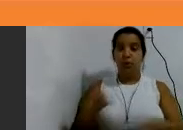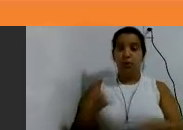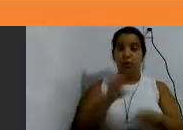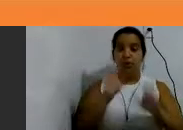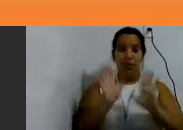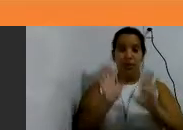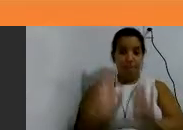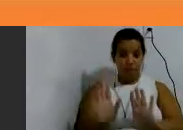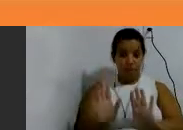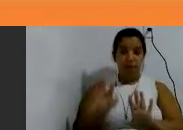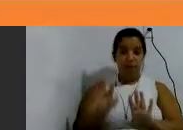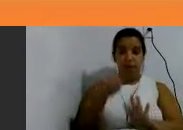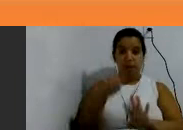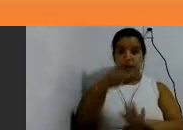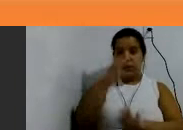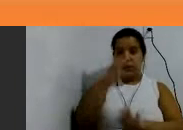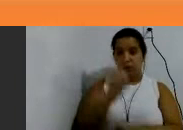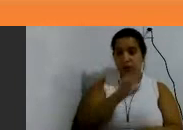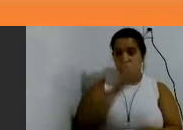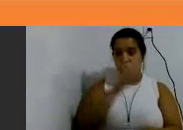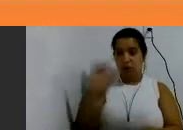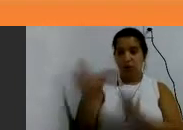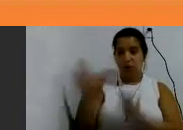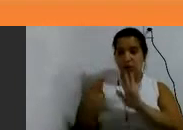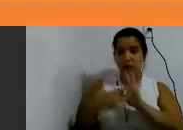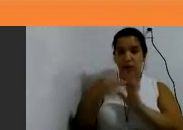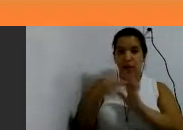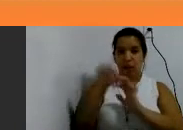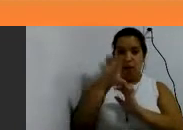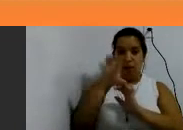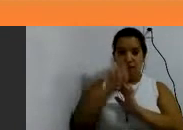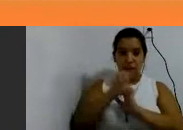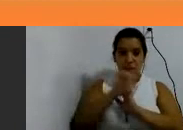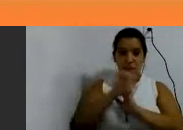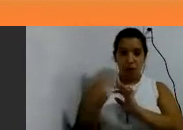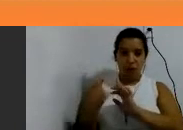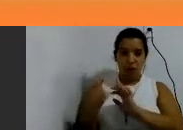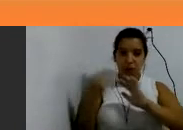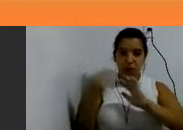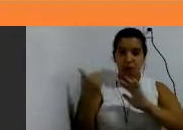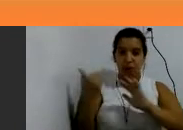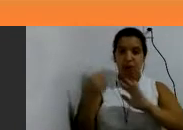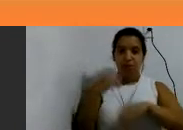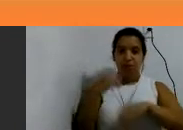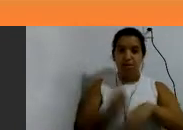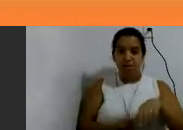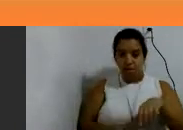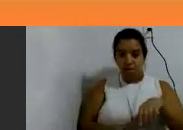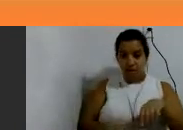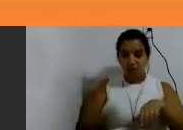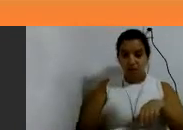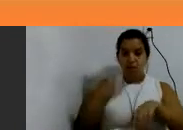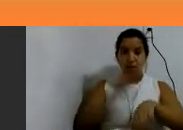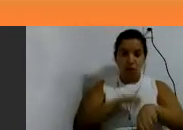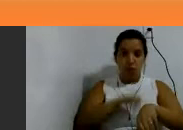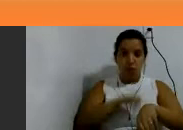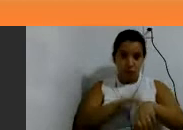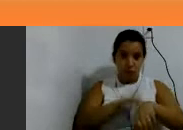mantido de 30 a 90 dias. Então, a gente vai fazer coleta de fezes e urina